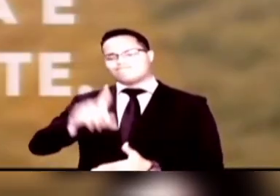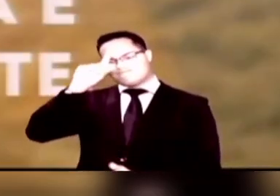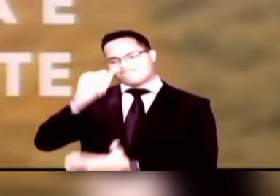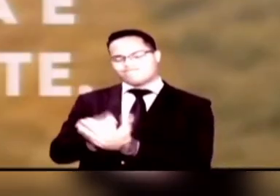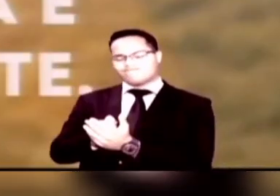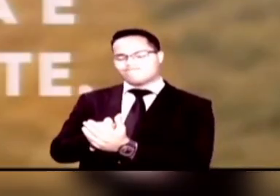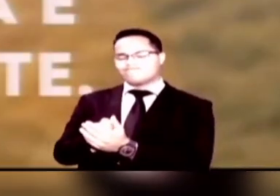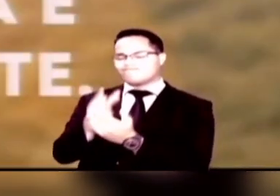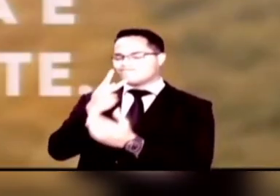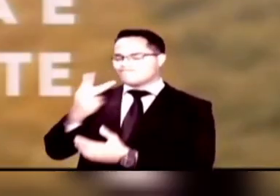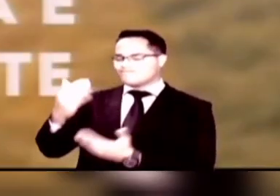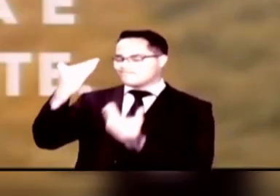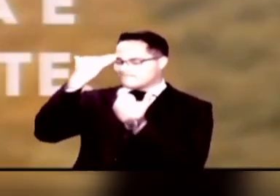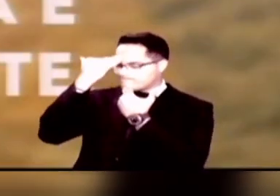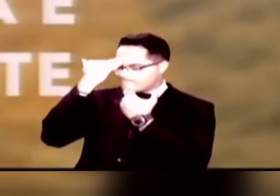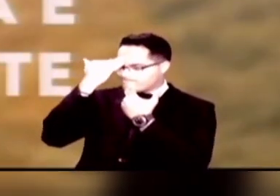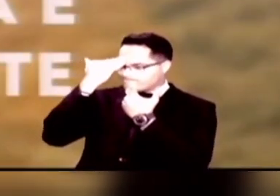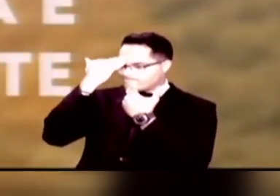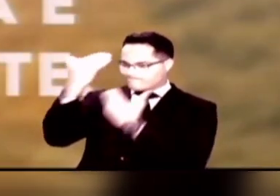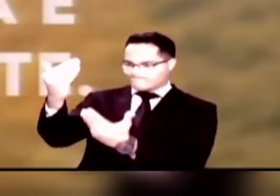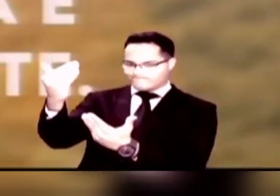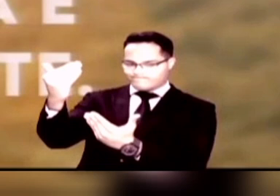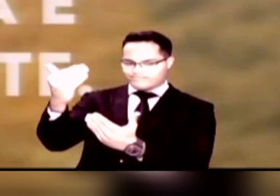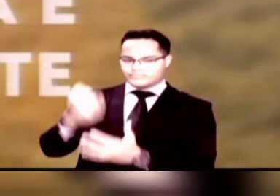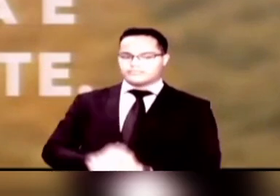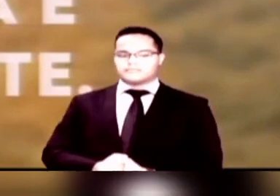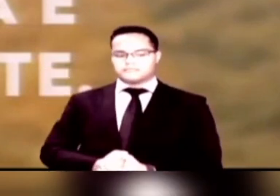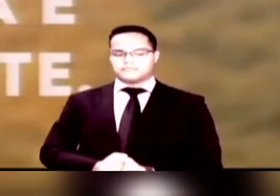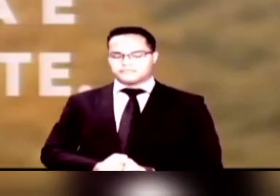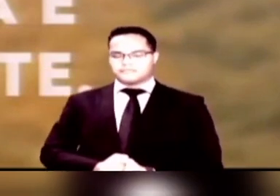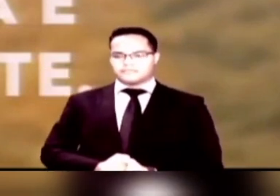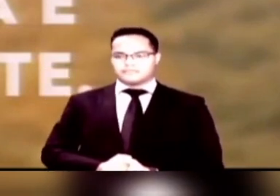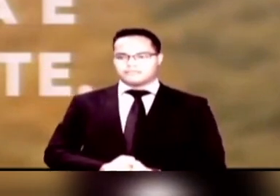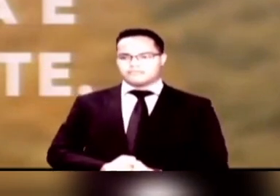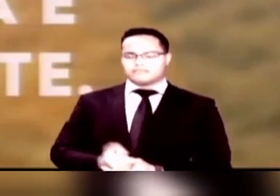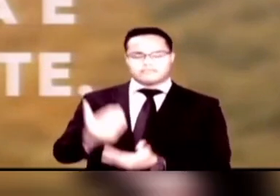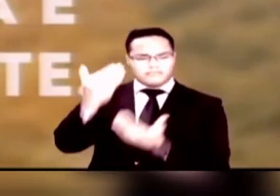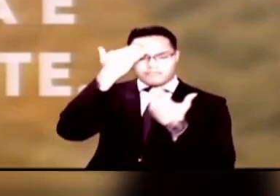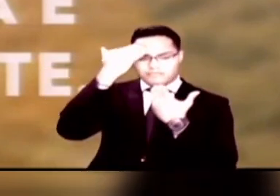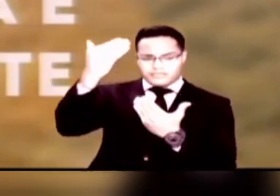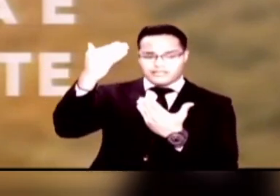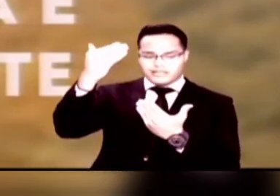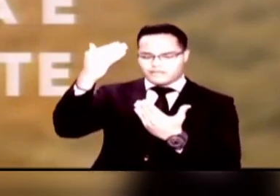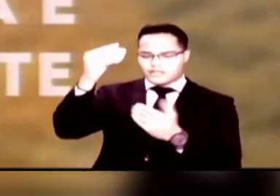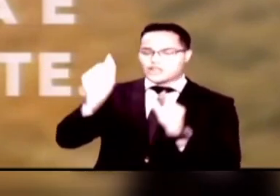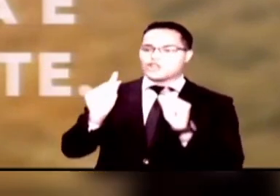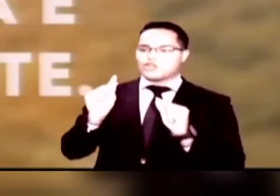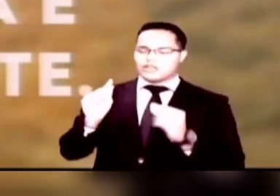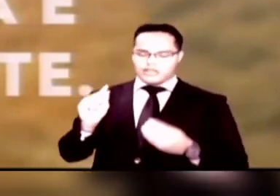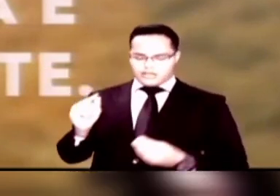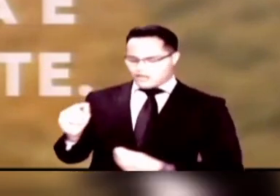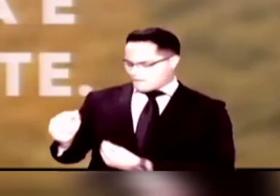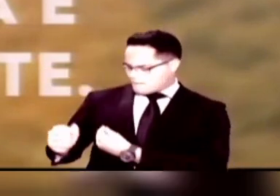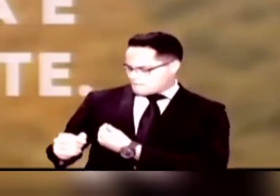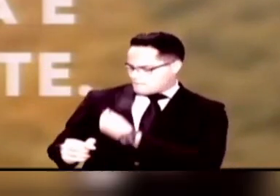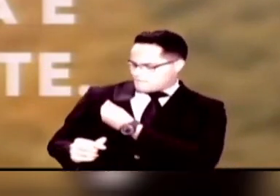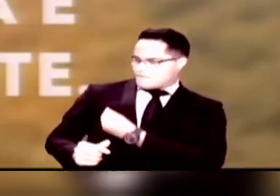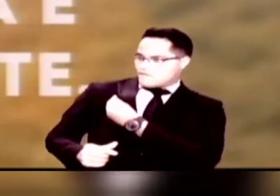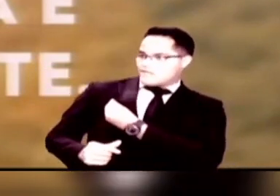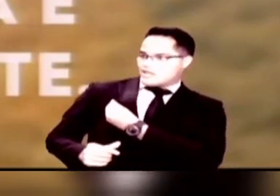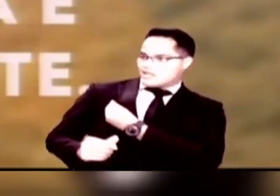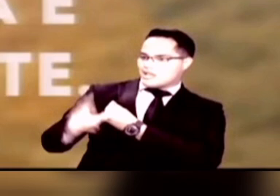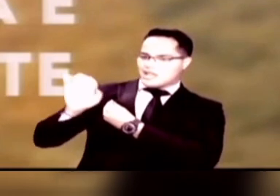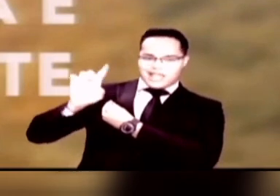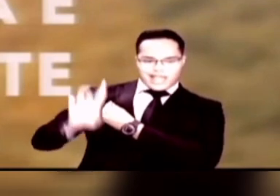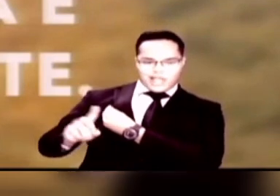viemos aqui para agradecer gratidão e reconhecer que a vida é um presente E hoje nós vemos